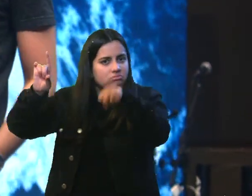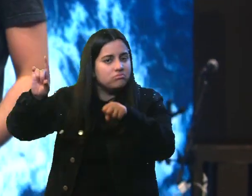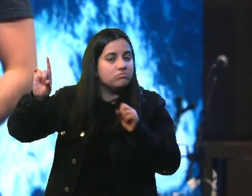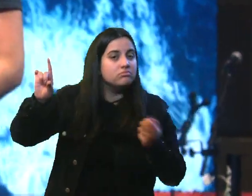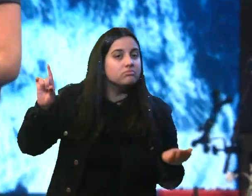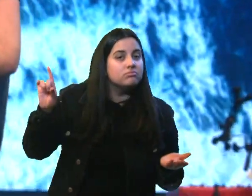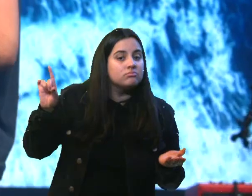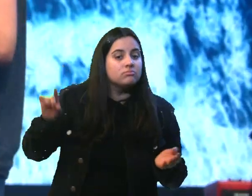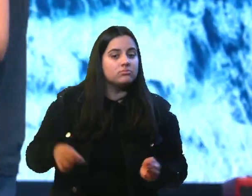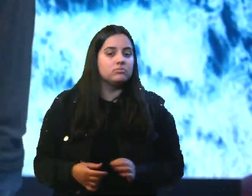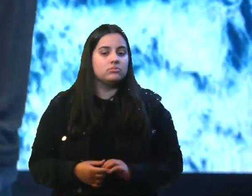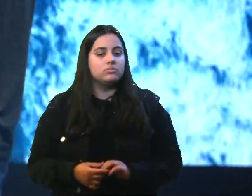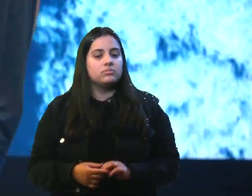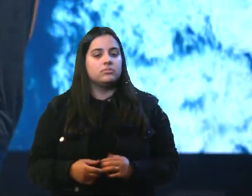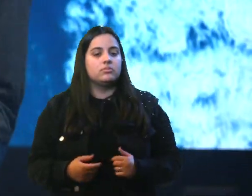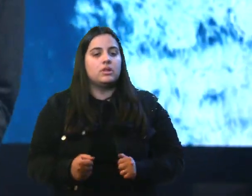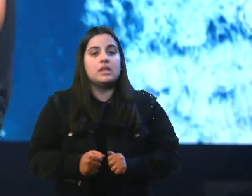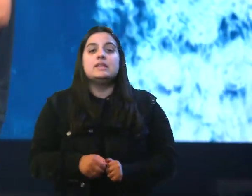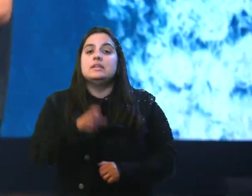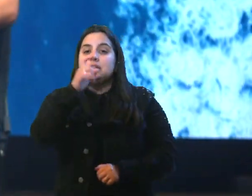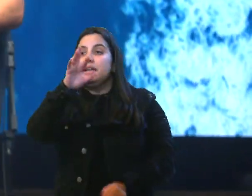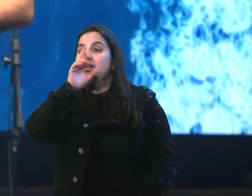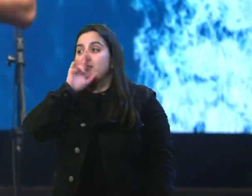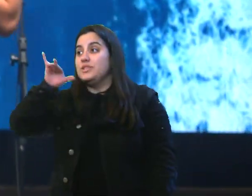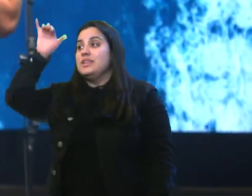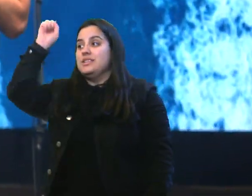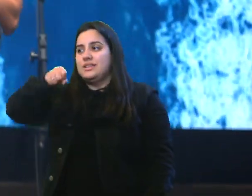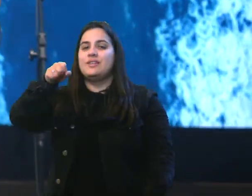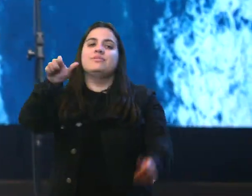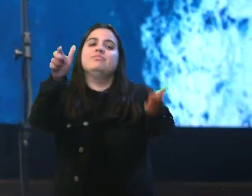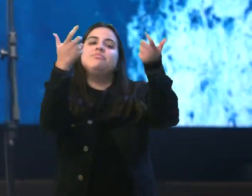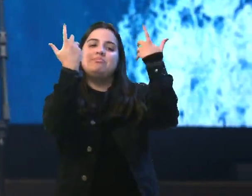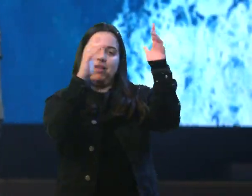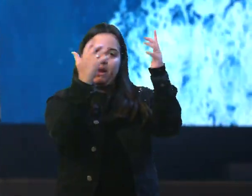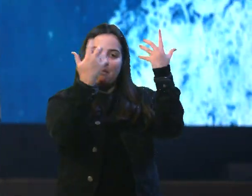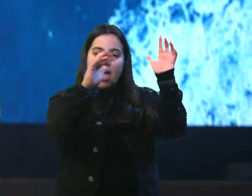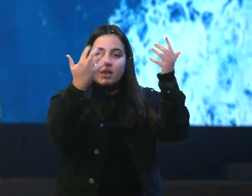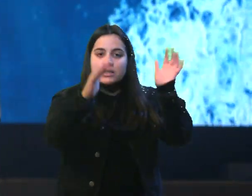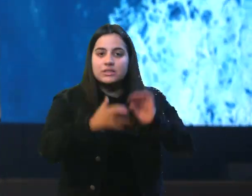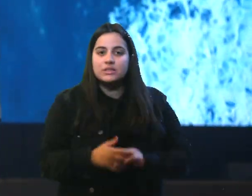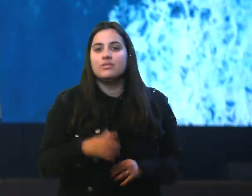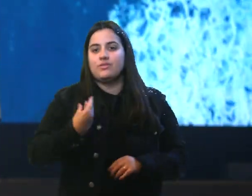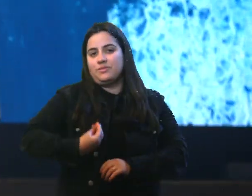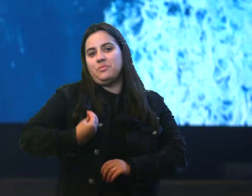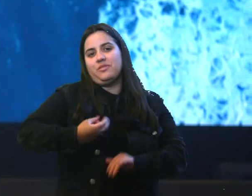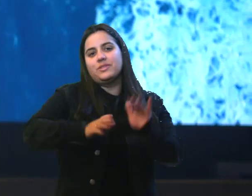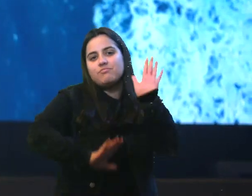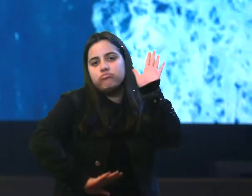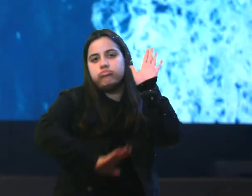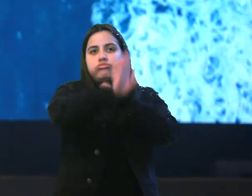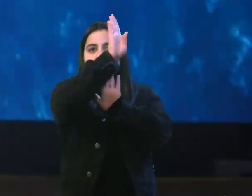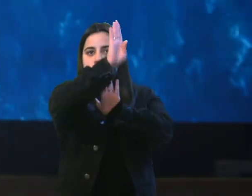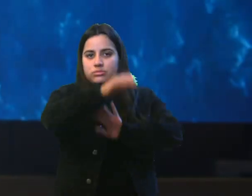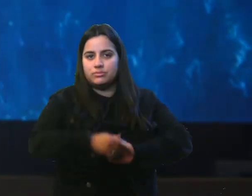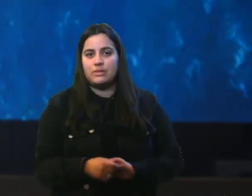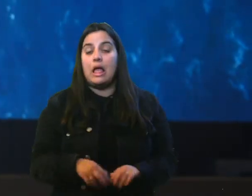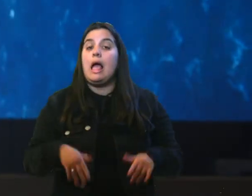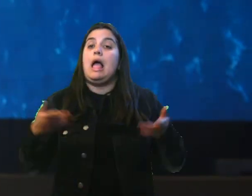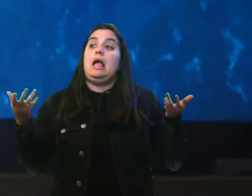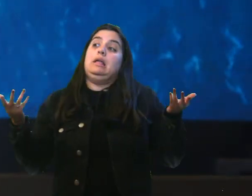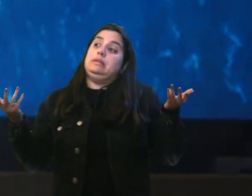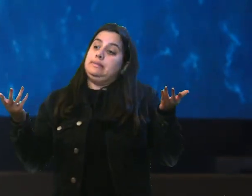você? Se a resposta for sim, parabéns. Você vive uma vida de sucesso.